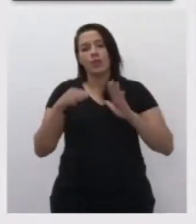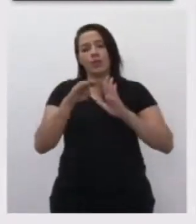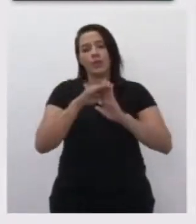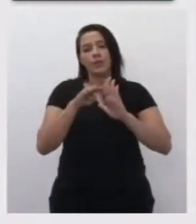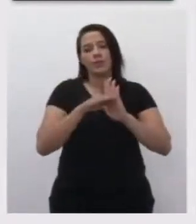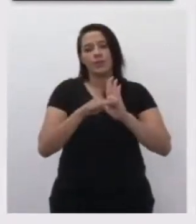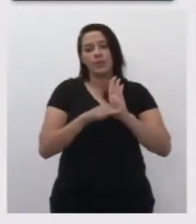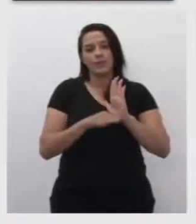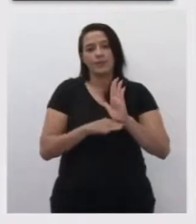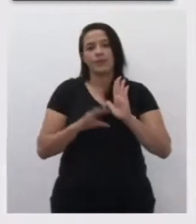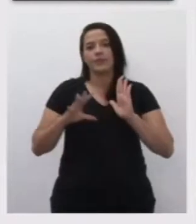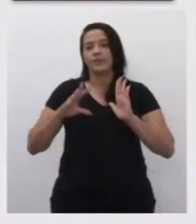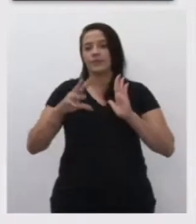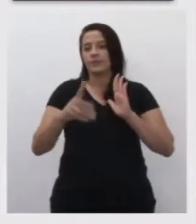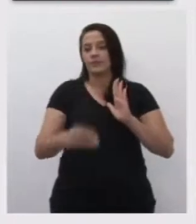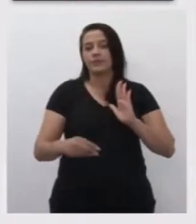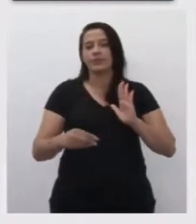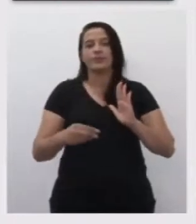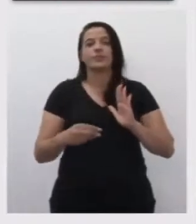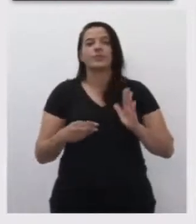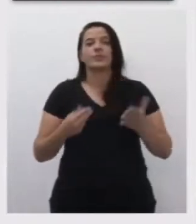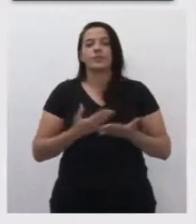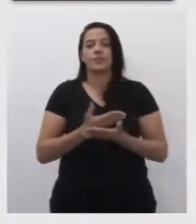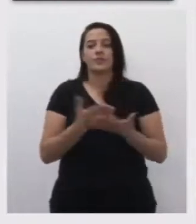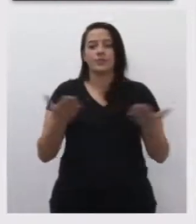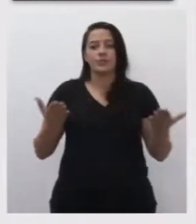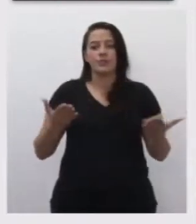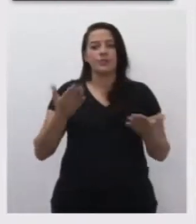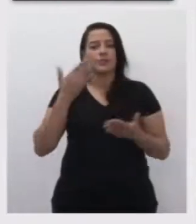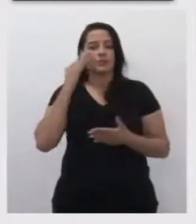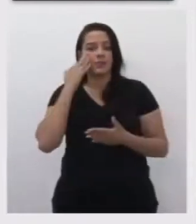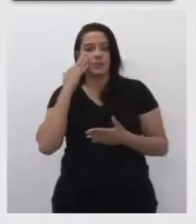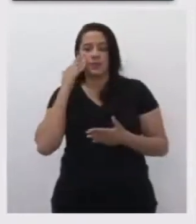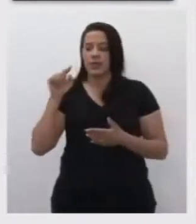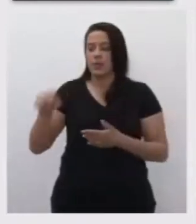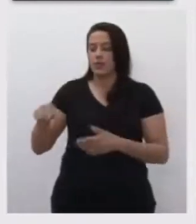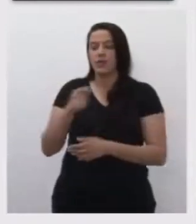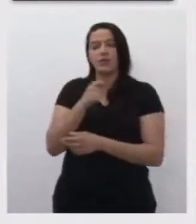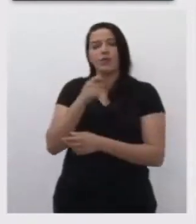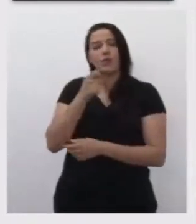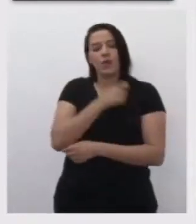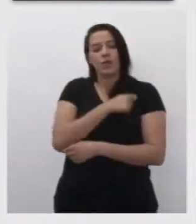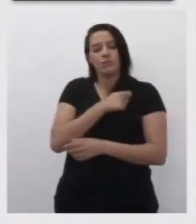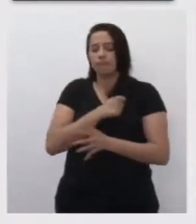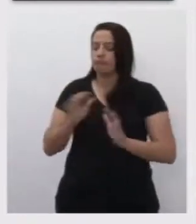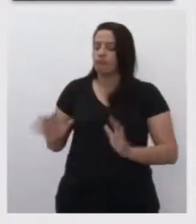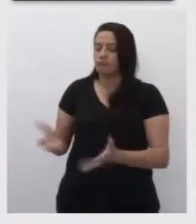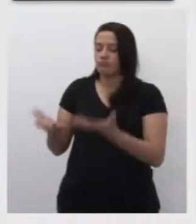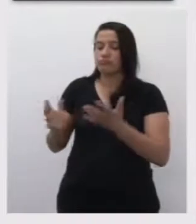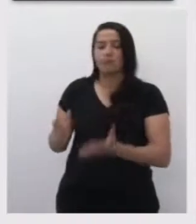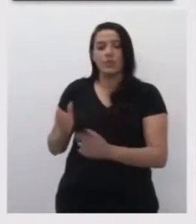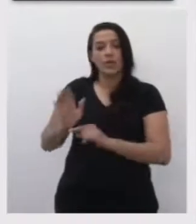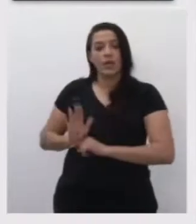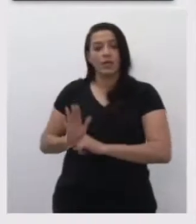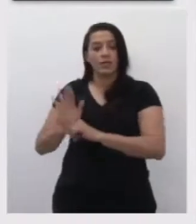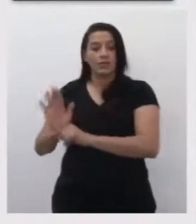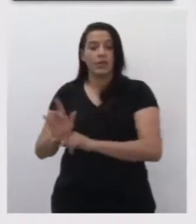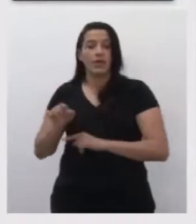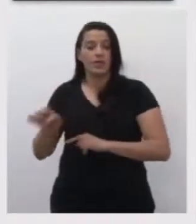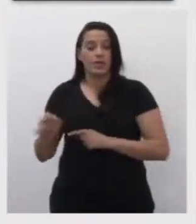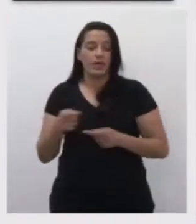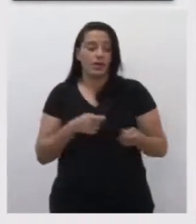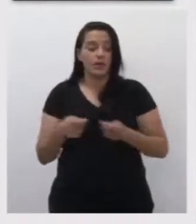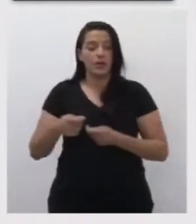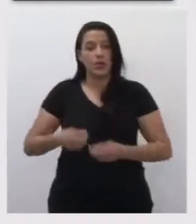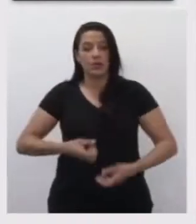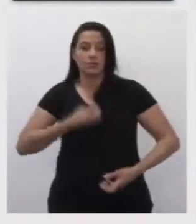sobre socioemocional, né? Trata sobre a concentração do aluno e a autoestima dele, e ele controlar as suas emoções